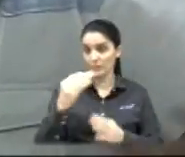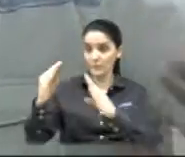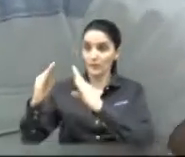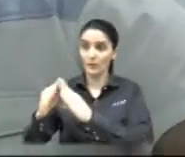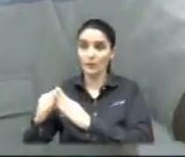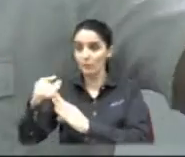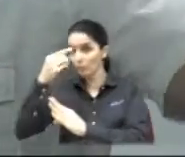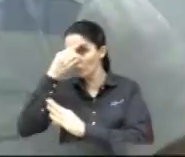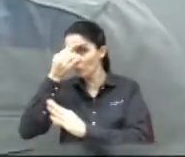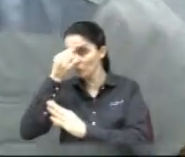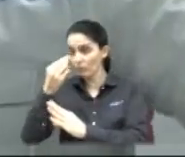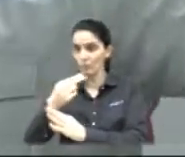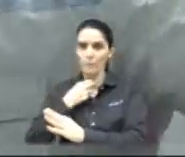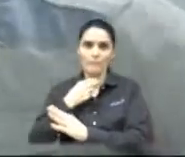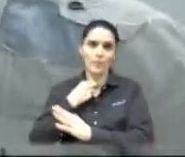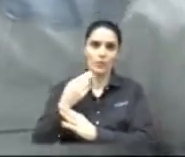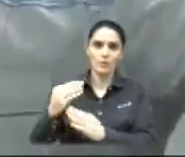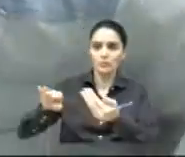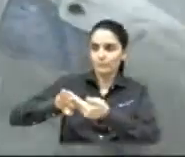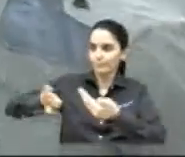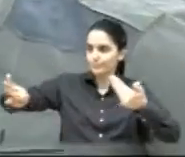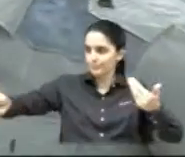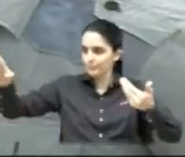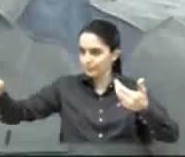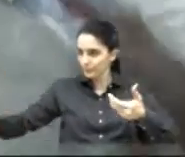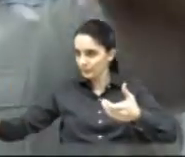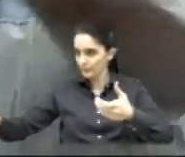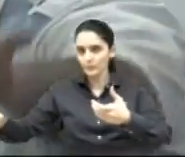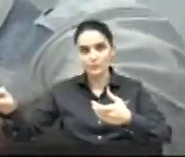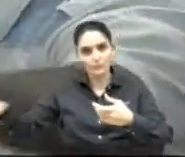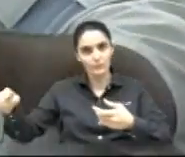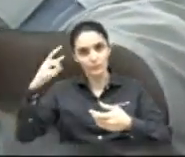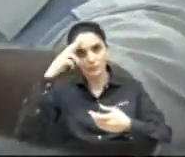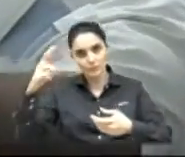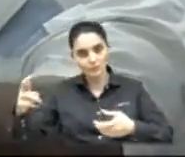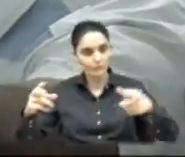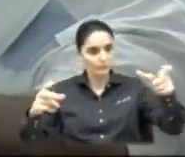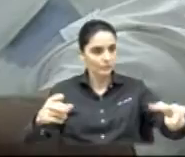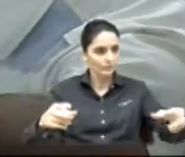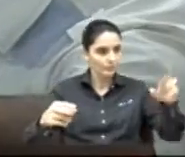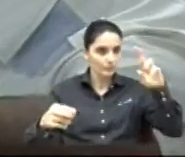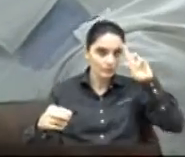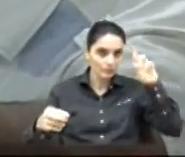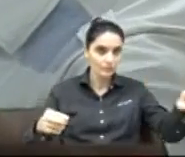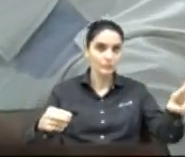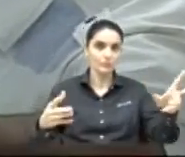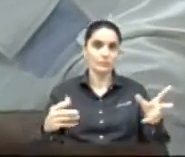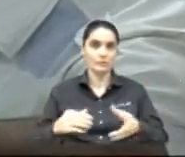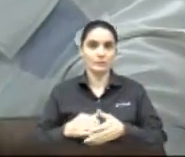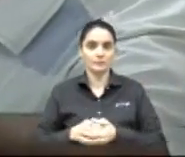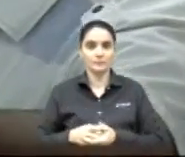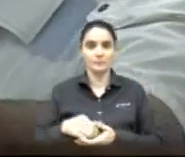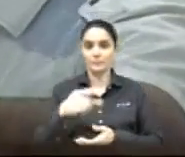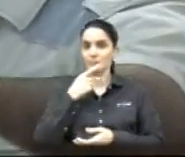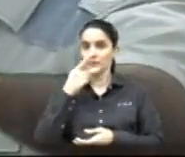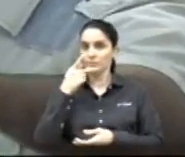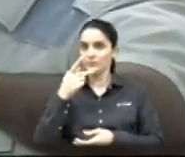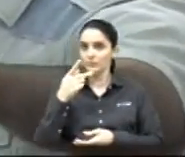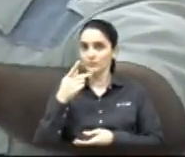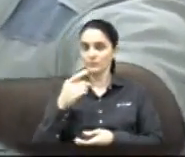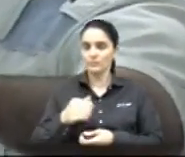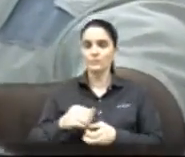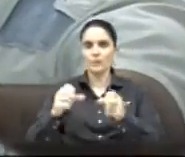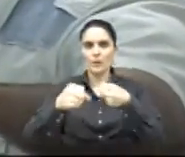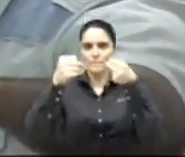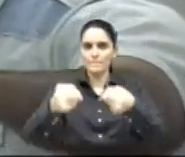são títulos distintos e proprietários distintos. Portanto, eu defendo aqui a democracia direta. É óbvio